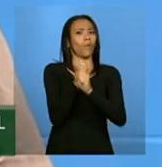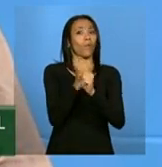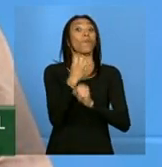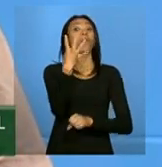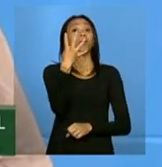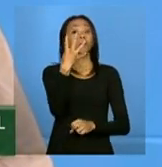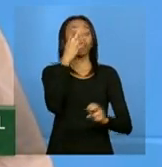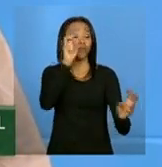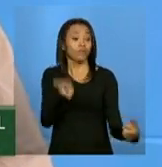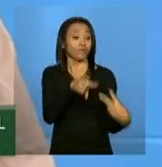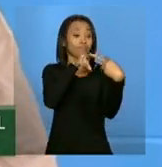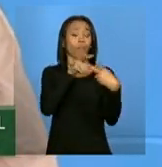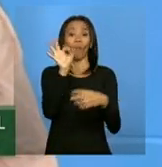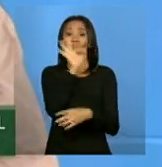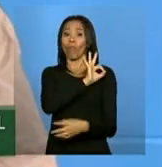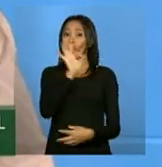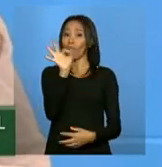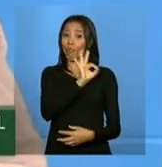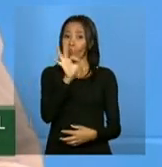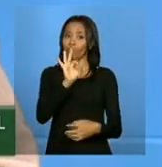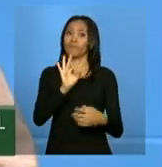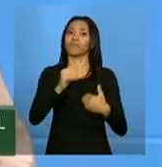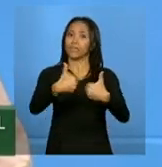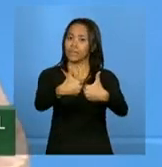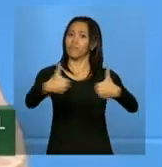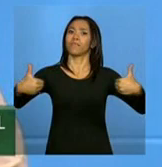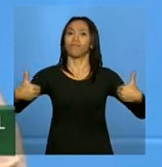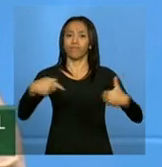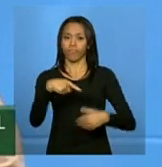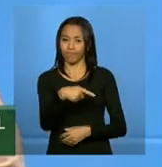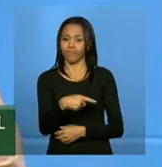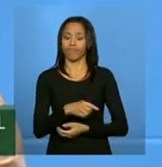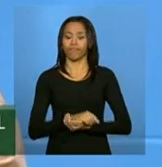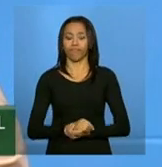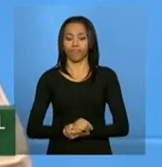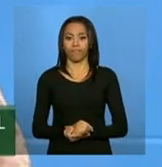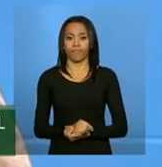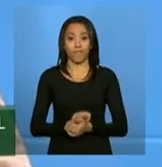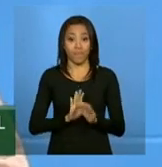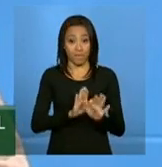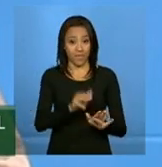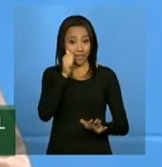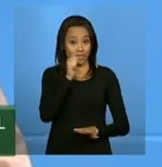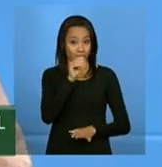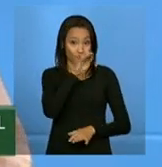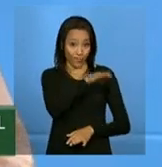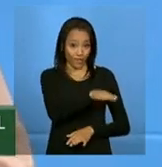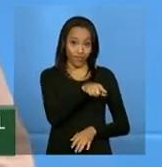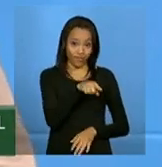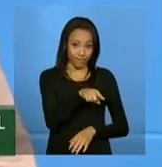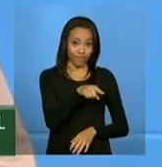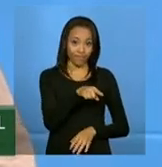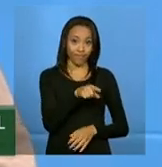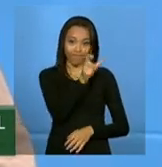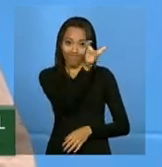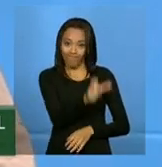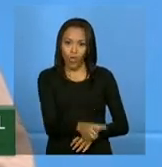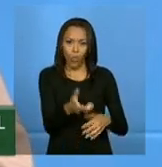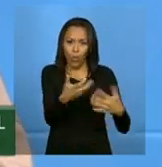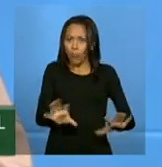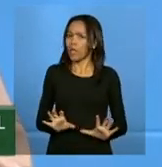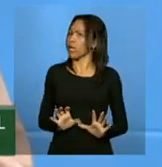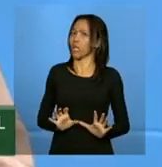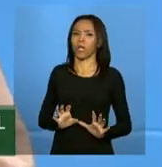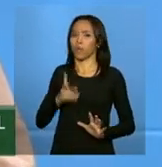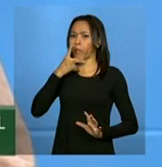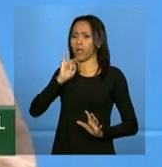4 anos sem vê-la, de separação entre os dois. Mas a menina não queria o